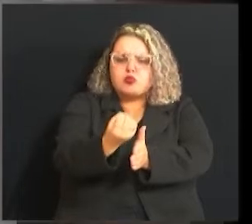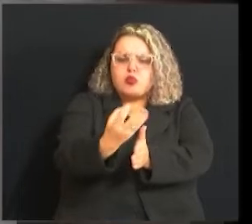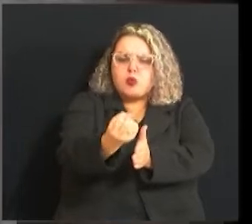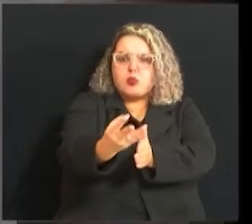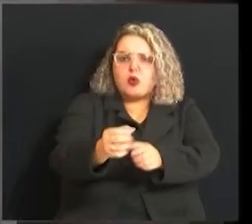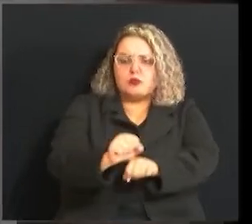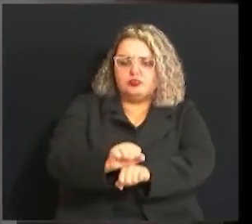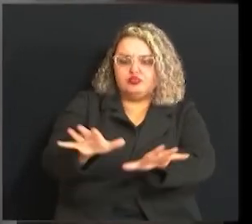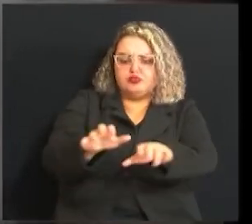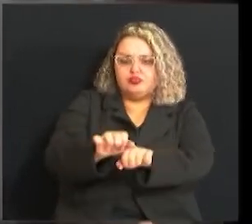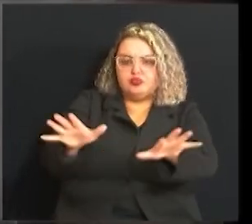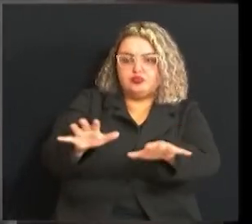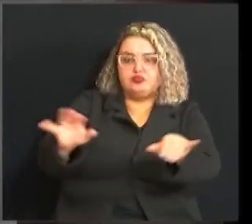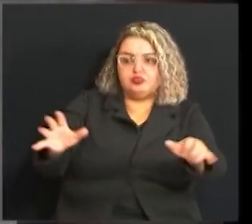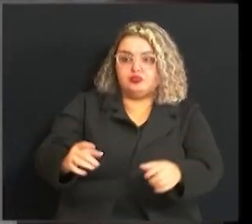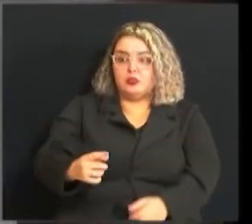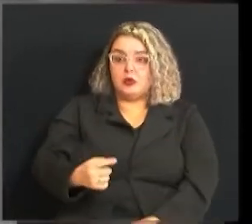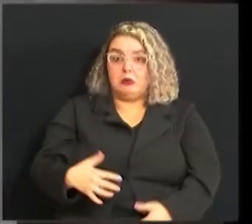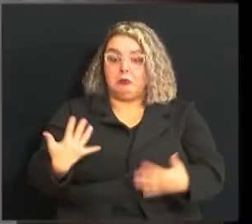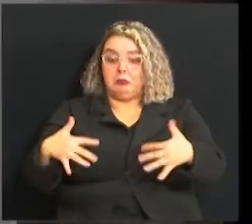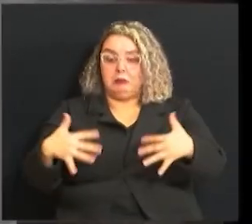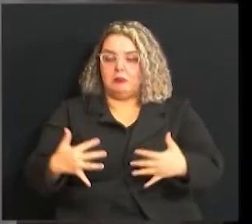faísca.